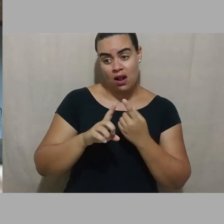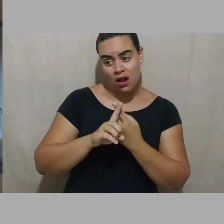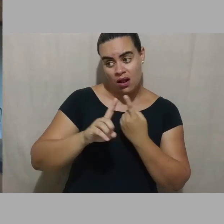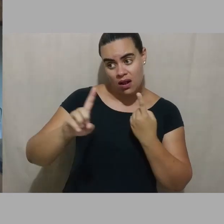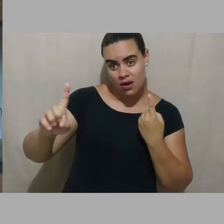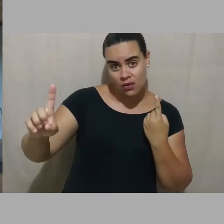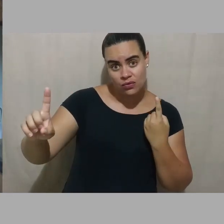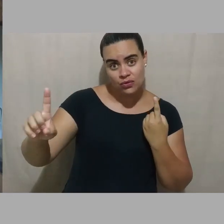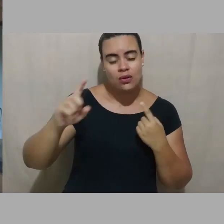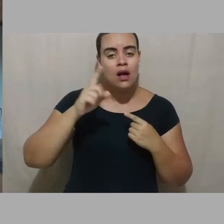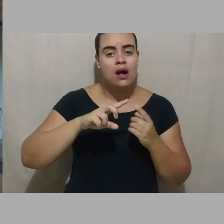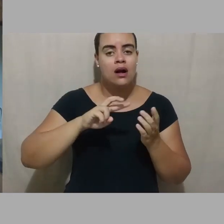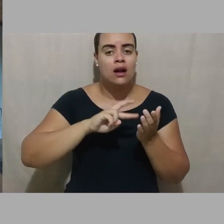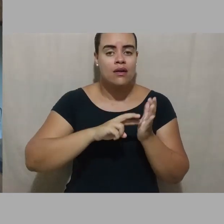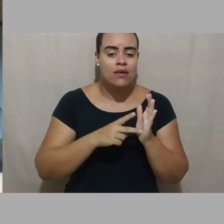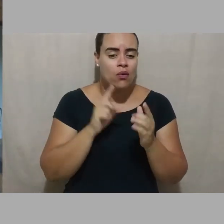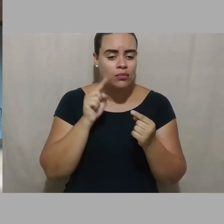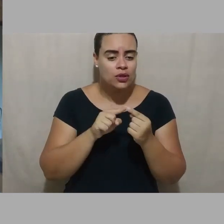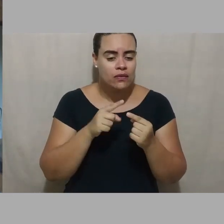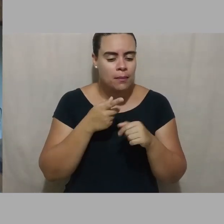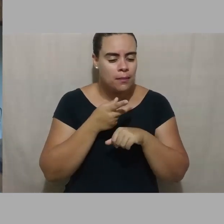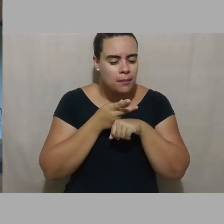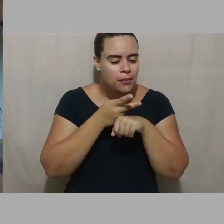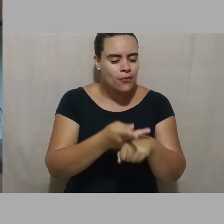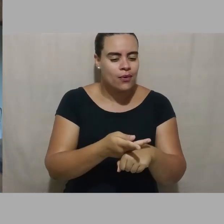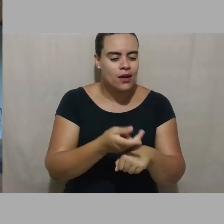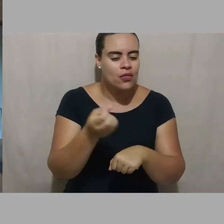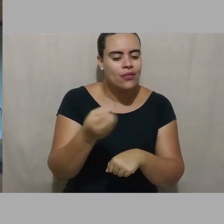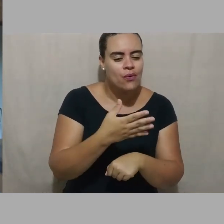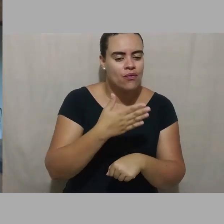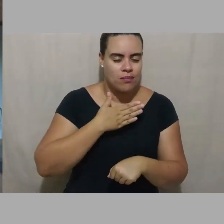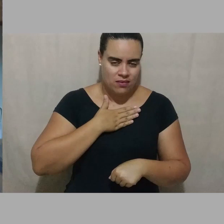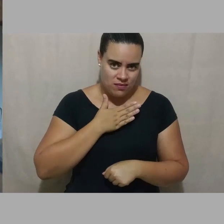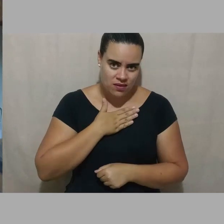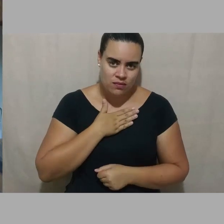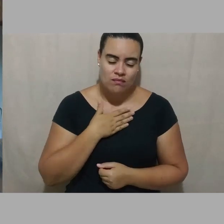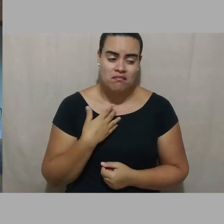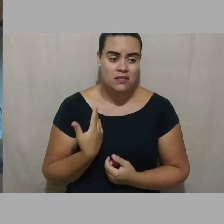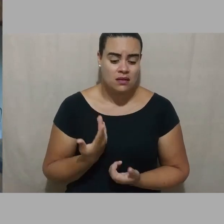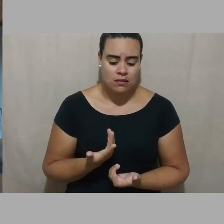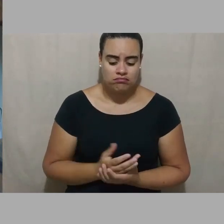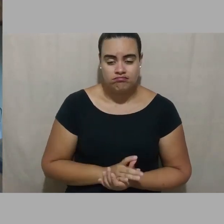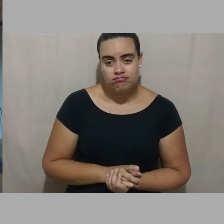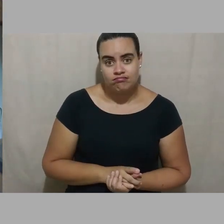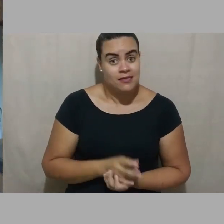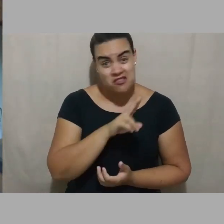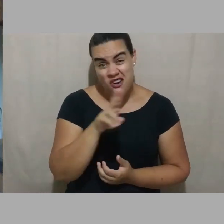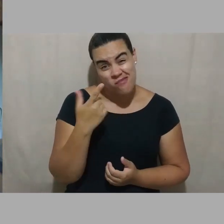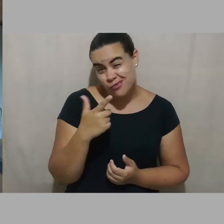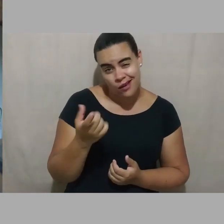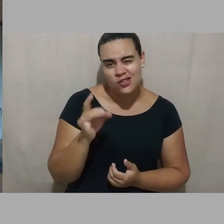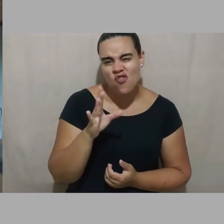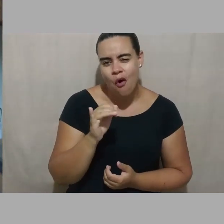motivo a mais para buscar o desconhecido de mim mesma. Não tem nome, é